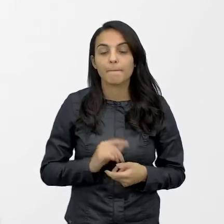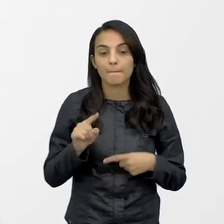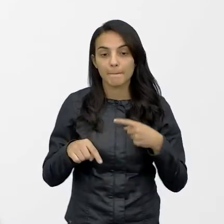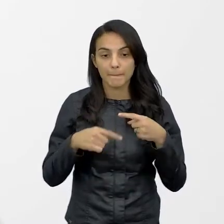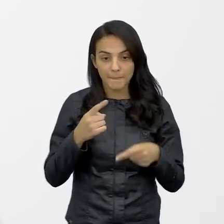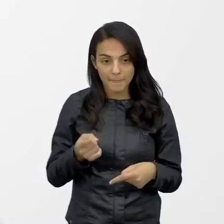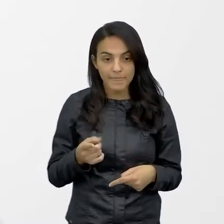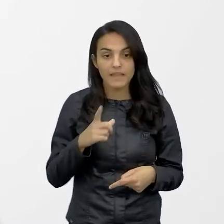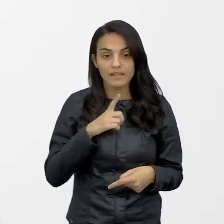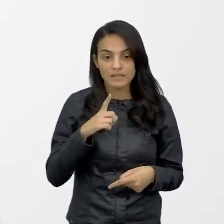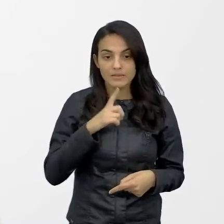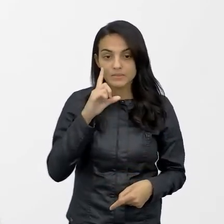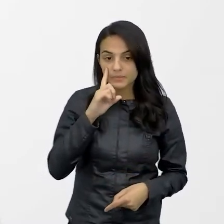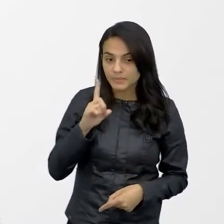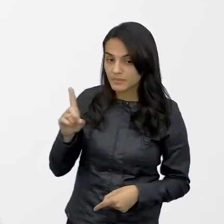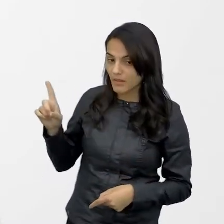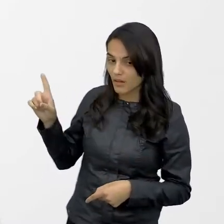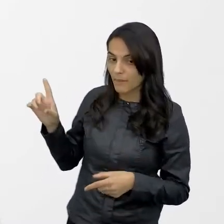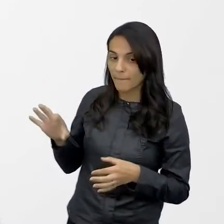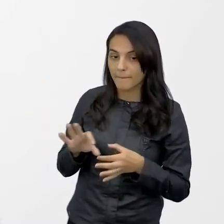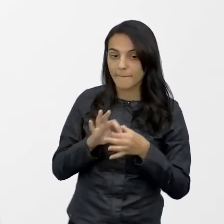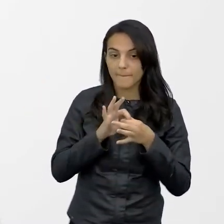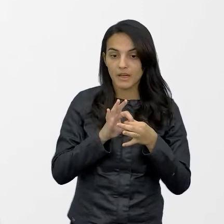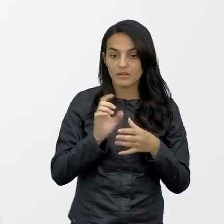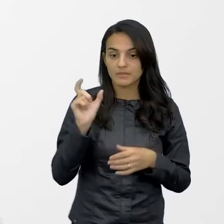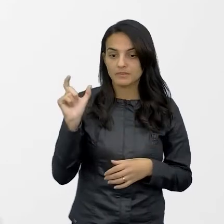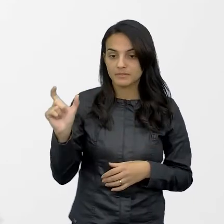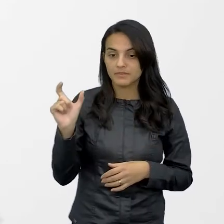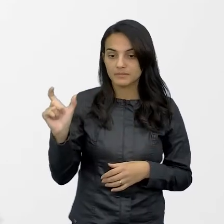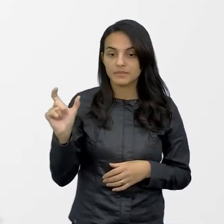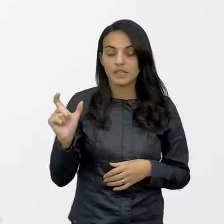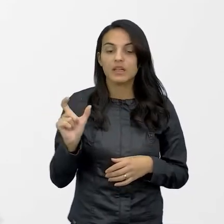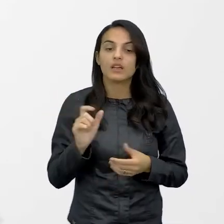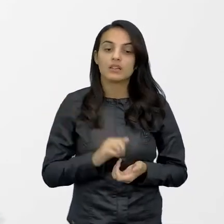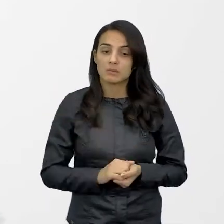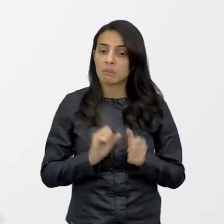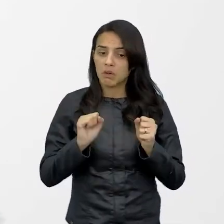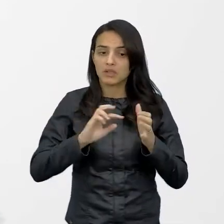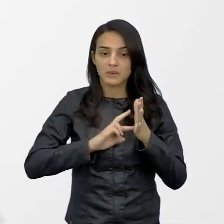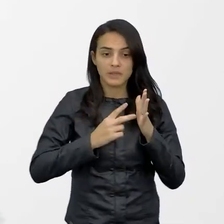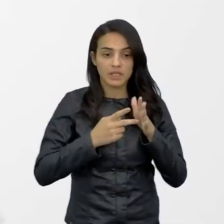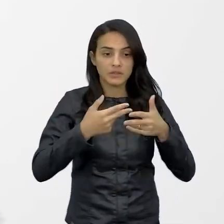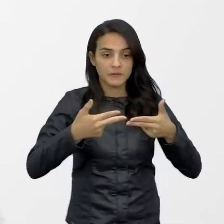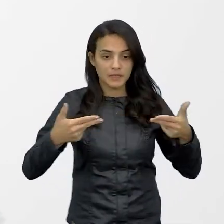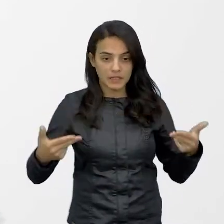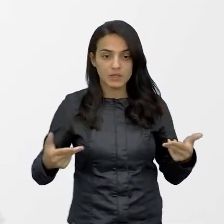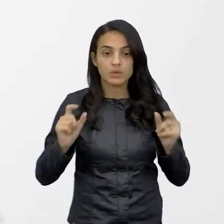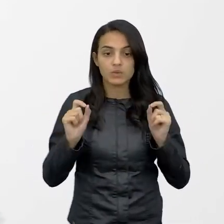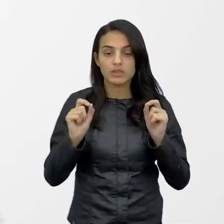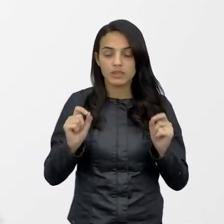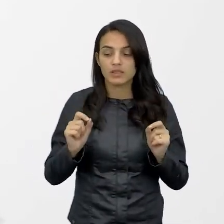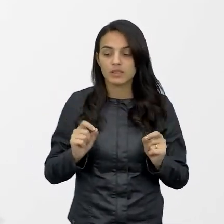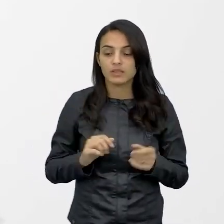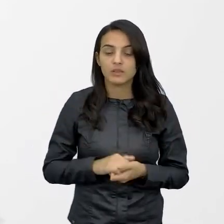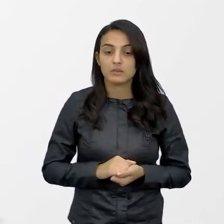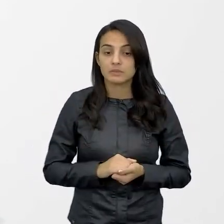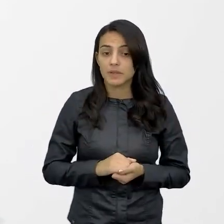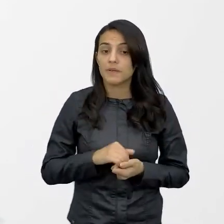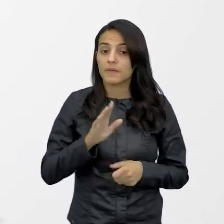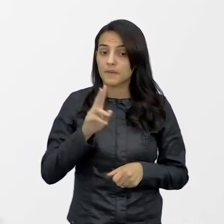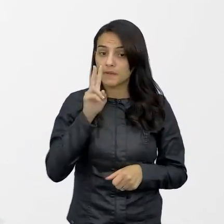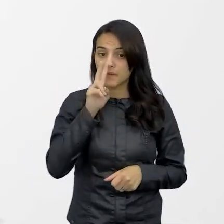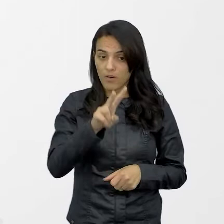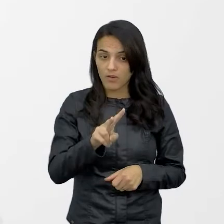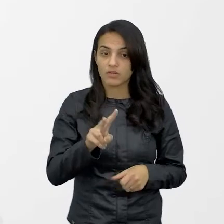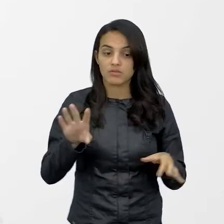Depois temos a conectividade. Muitas definições para sistemas complexos envolvem densos ou altos níveis